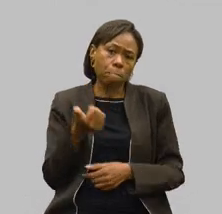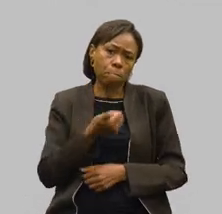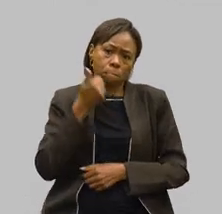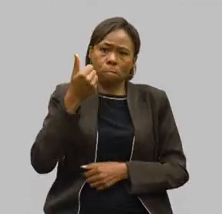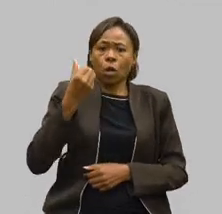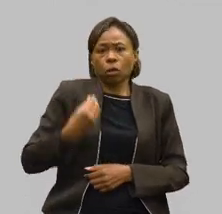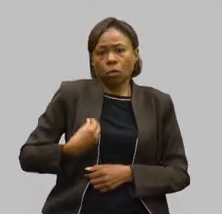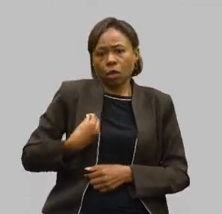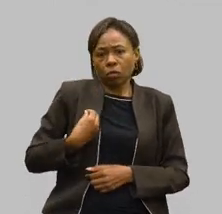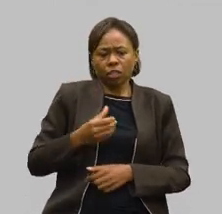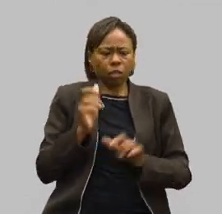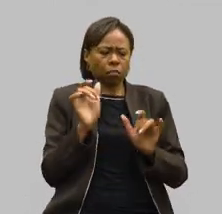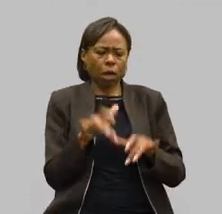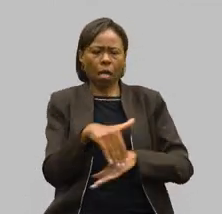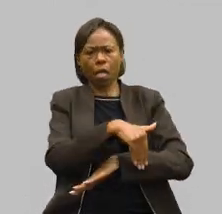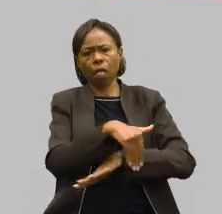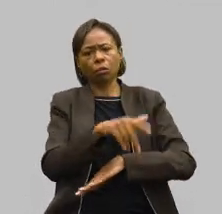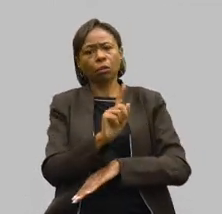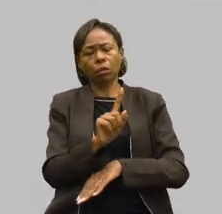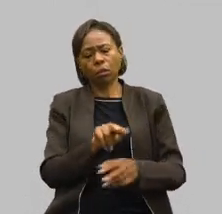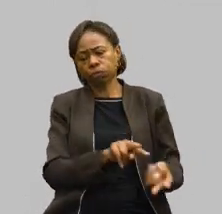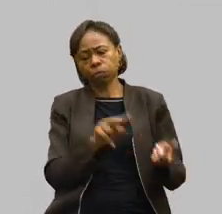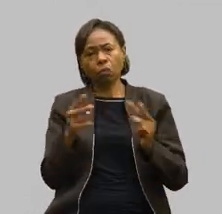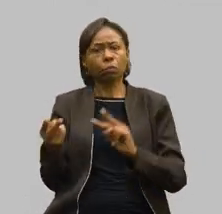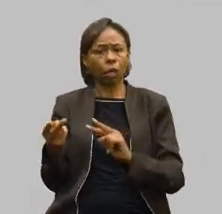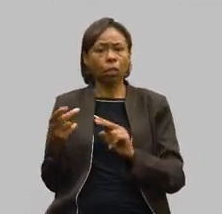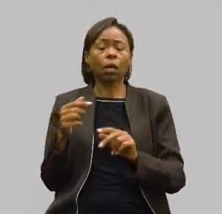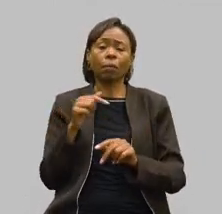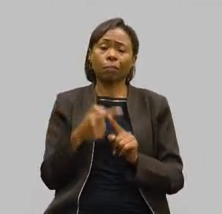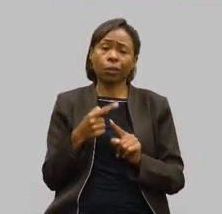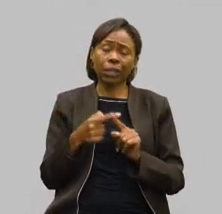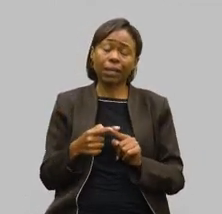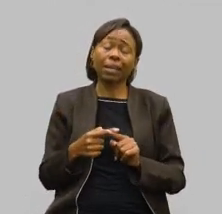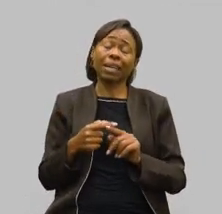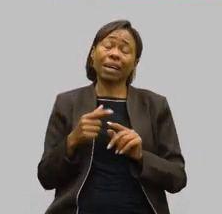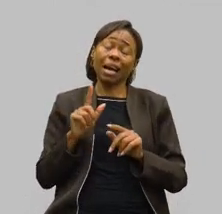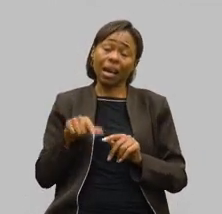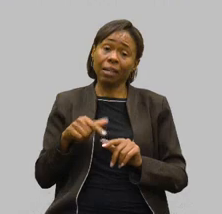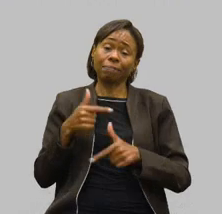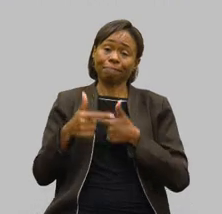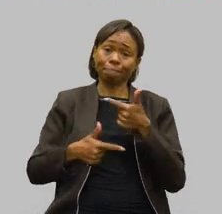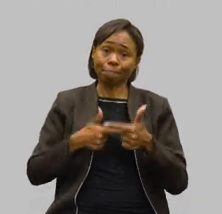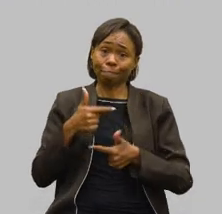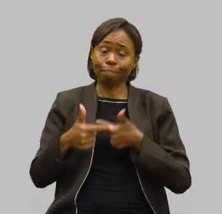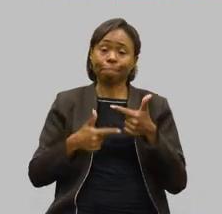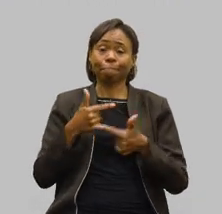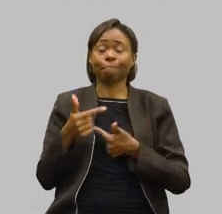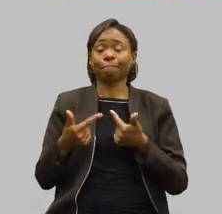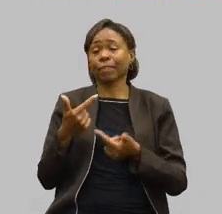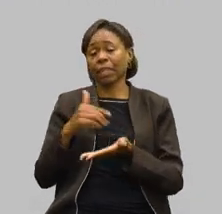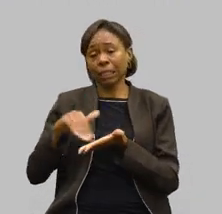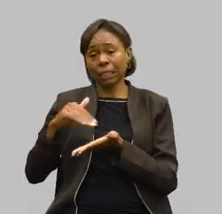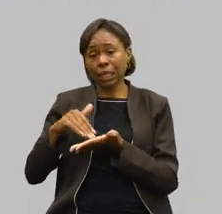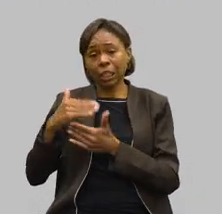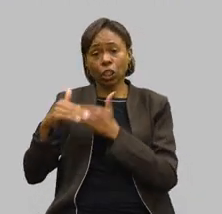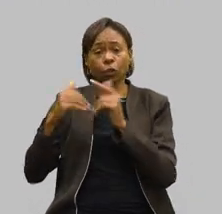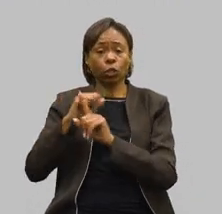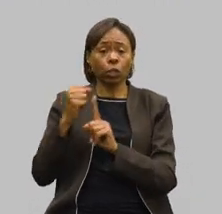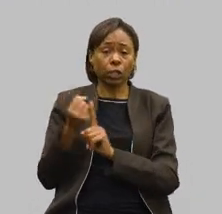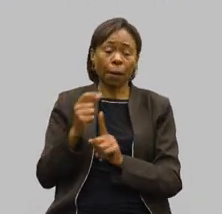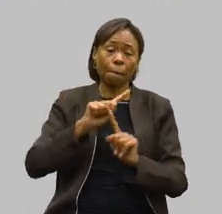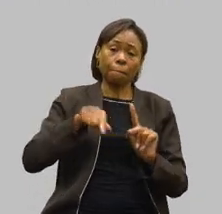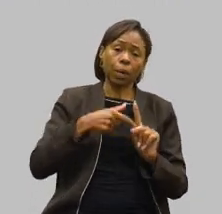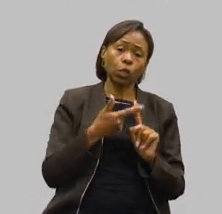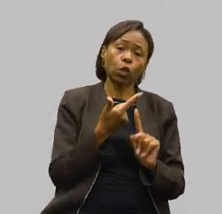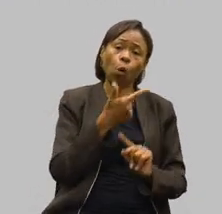a gente sabe que isso é um trabalho ardo que envolve não somente a cedes mas envolve as outras pastas também todas correlatas e também